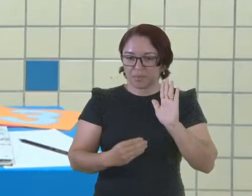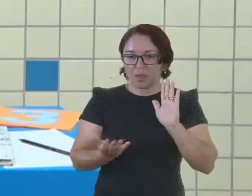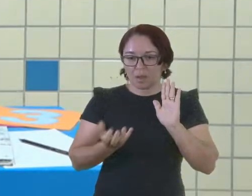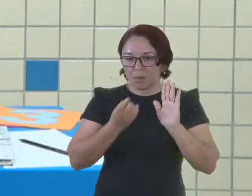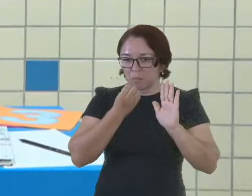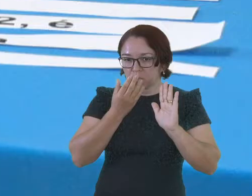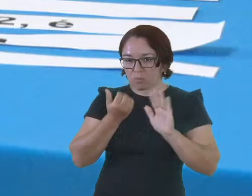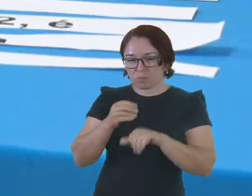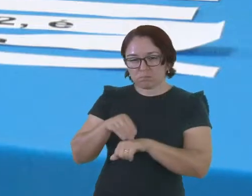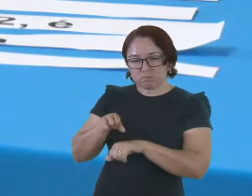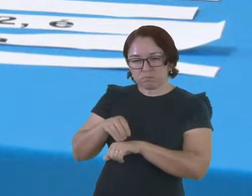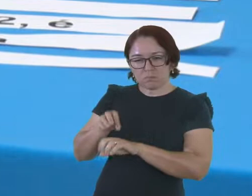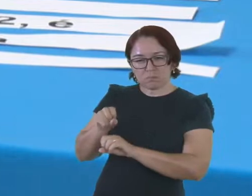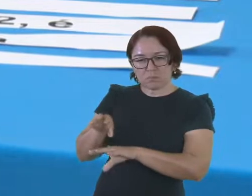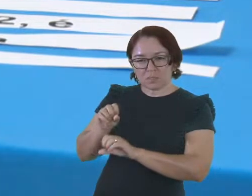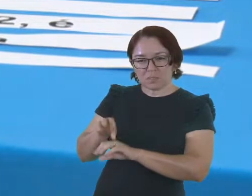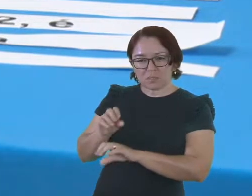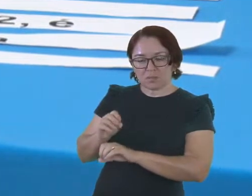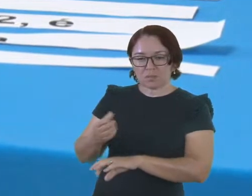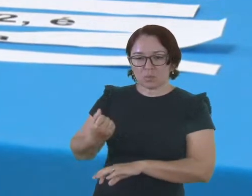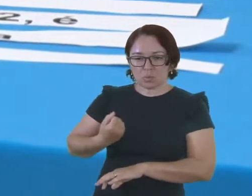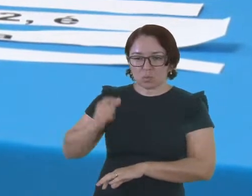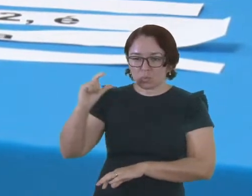a escrita.